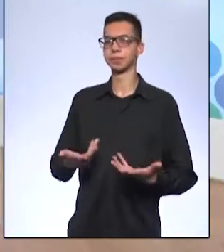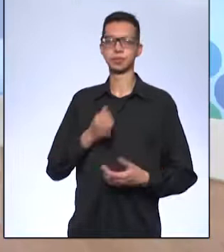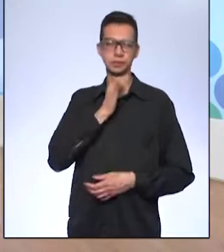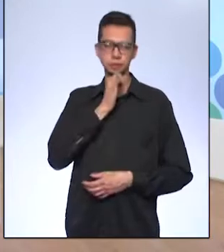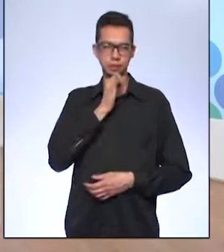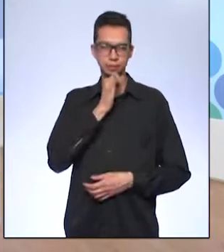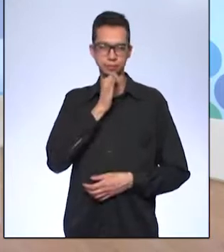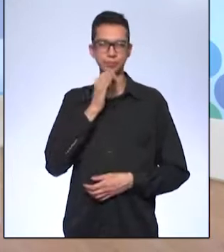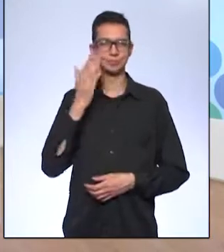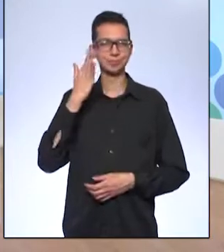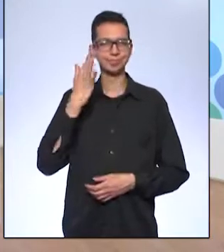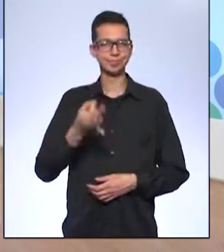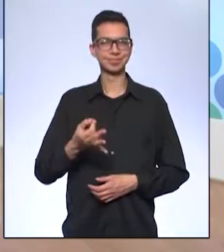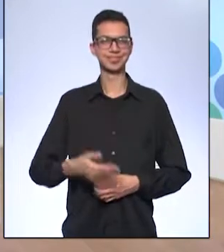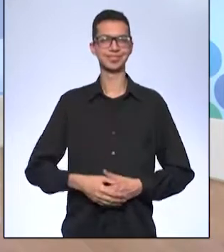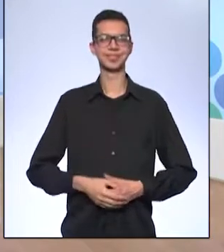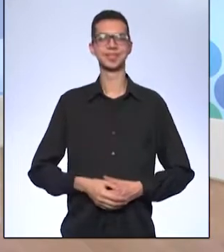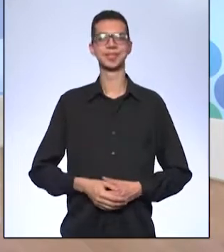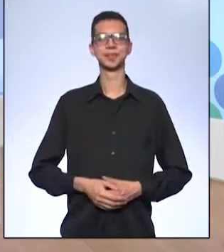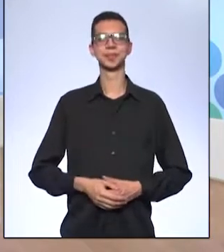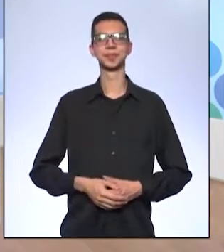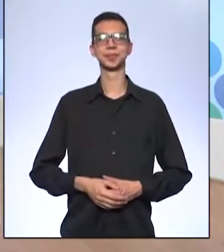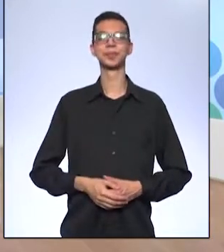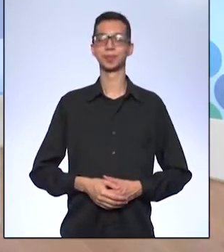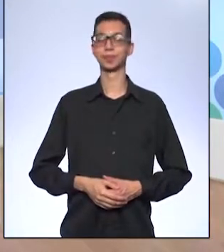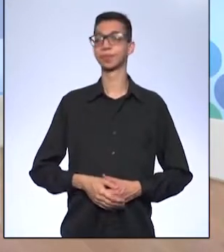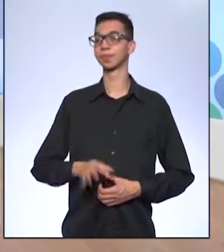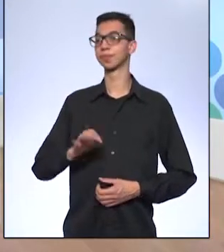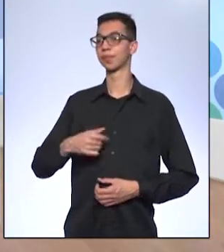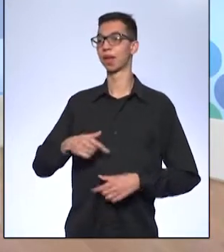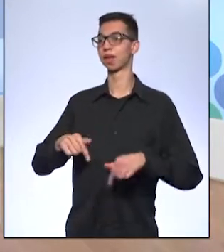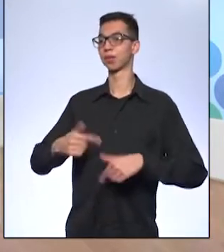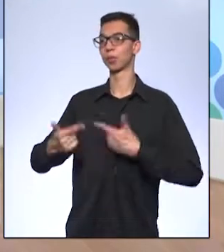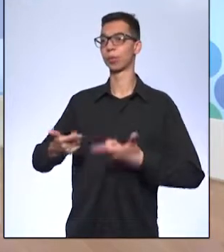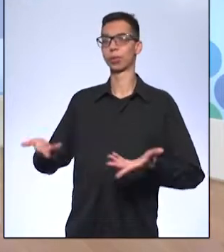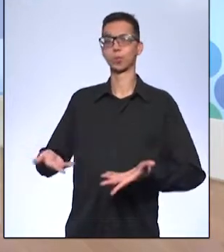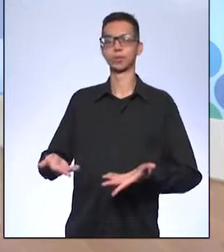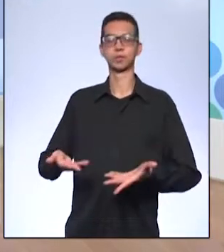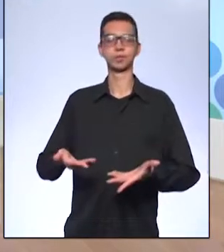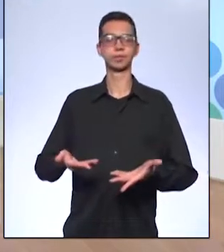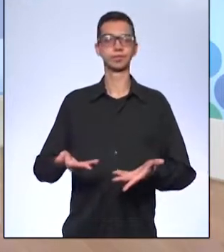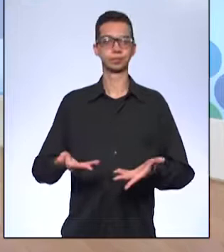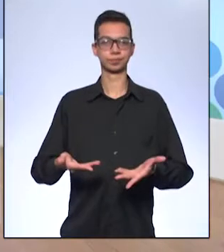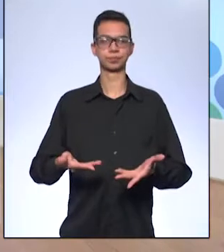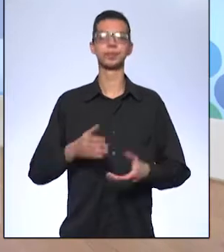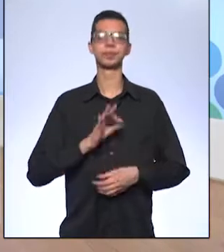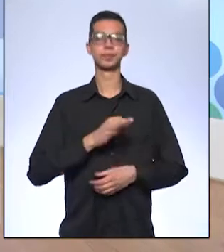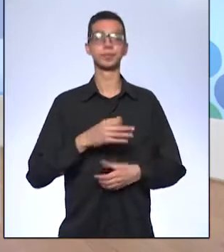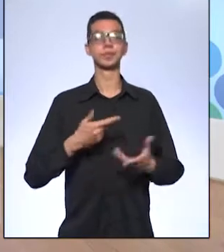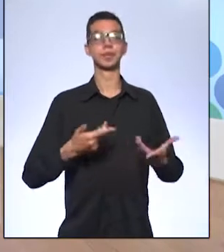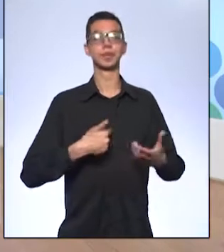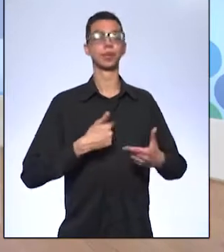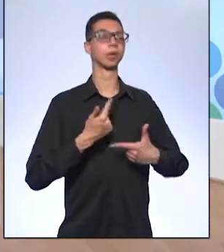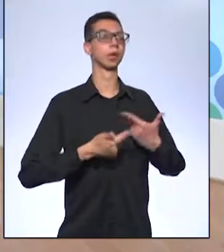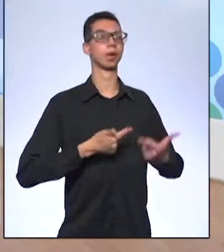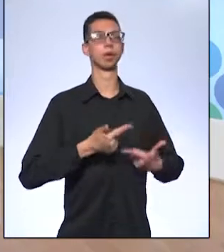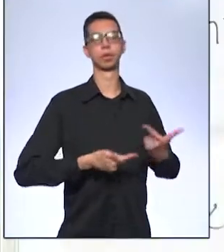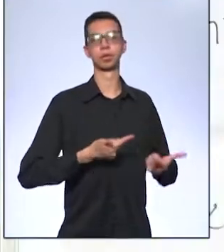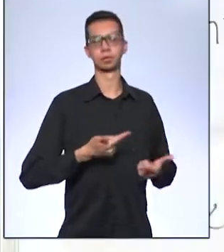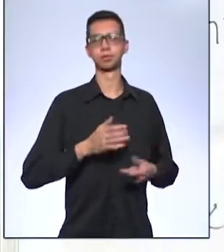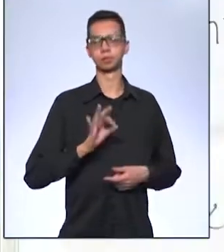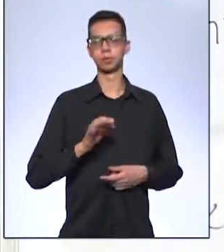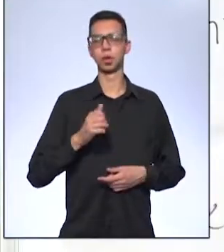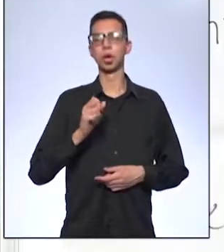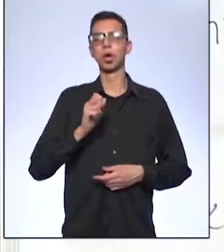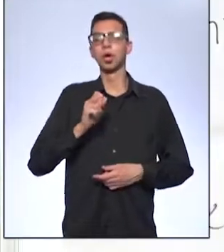done today? Então, I'm working here. Yeah, I've been great. I was so tired, I worked all night. Então, olha só, a